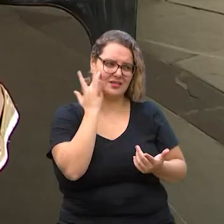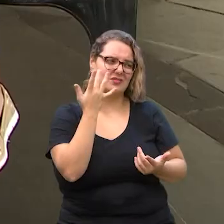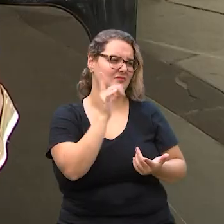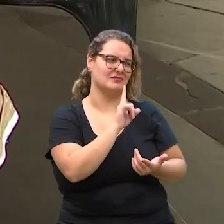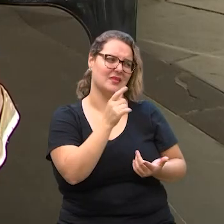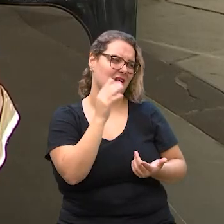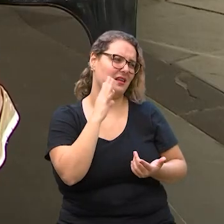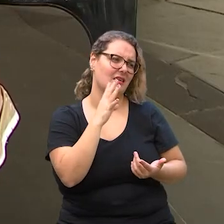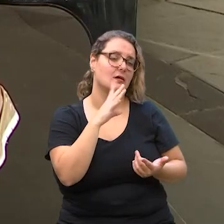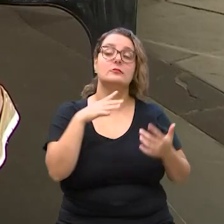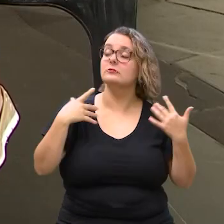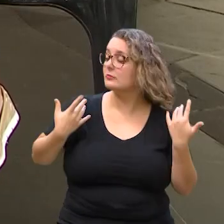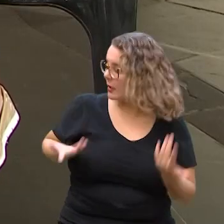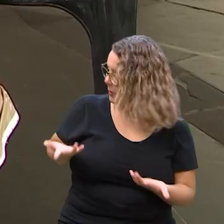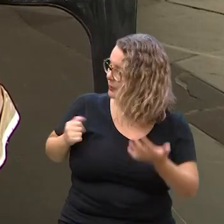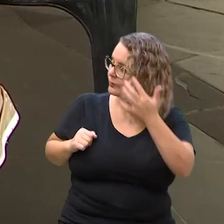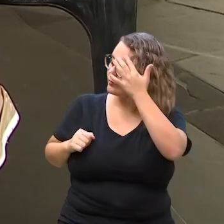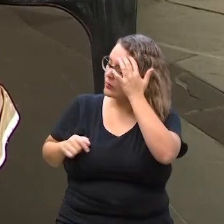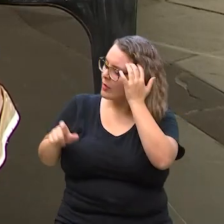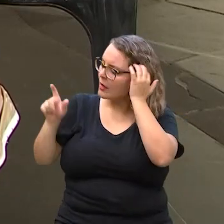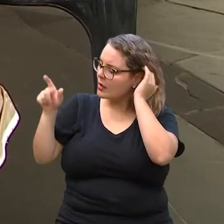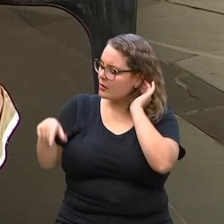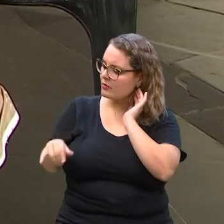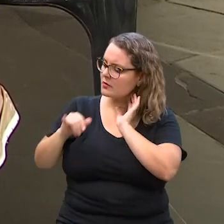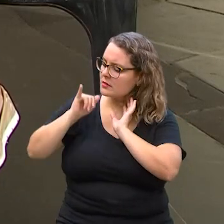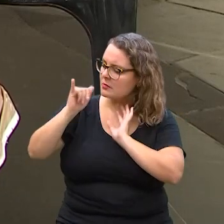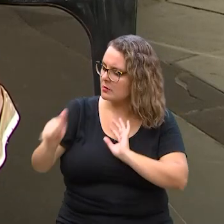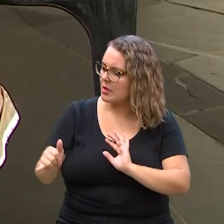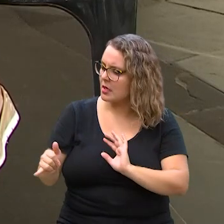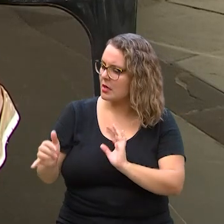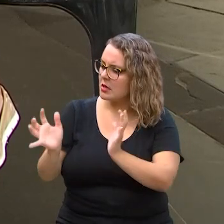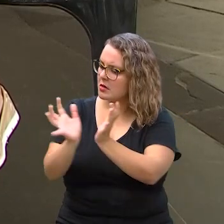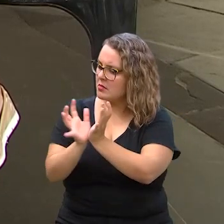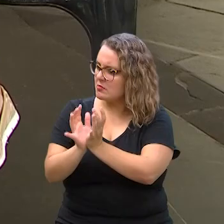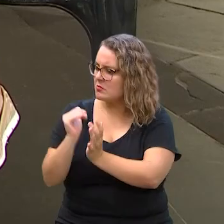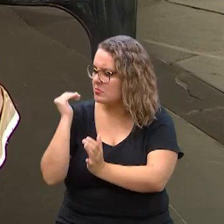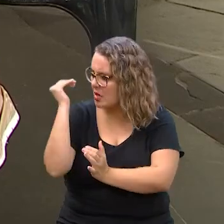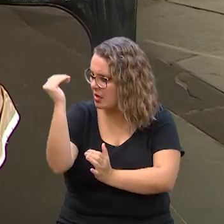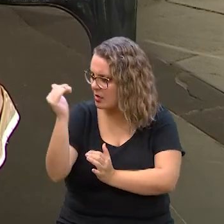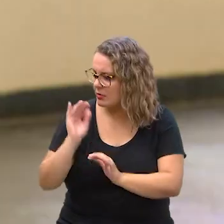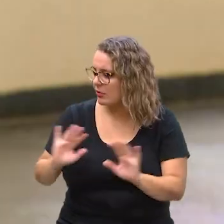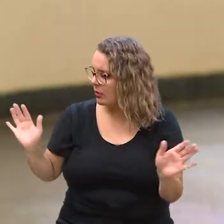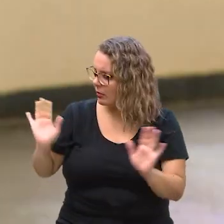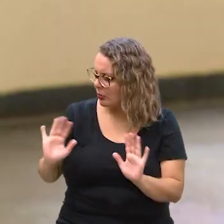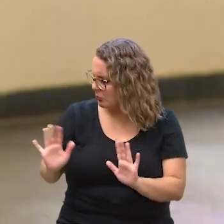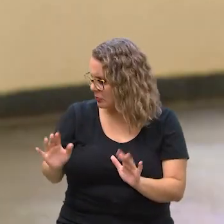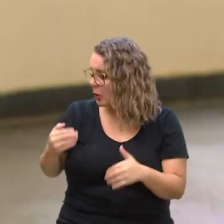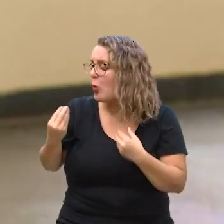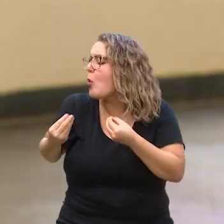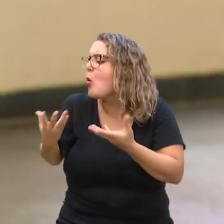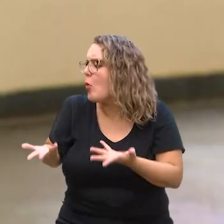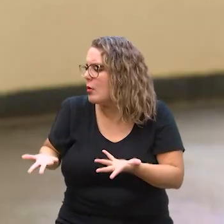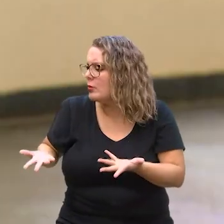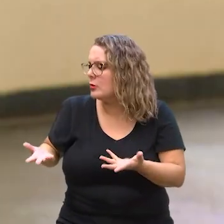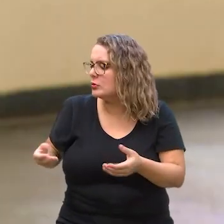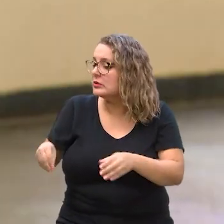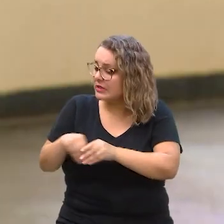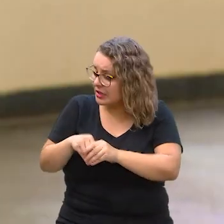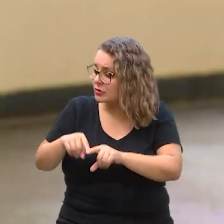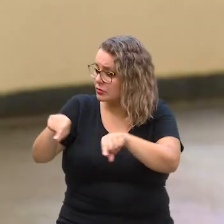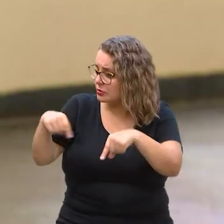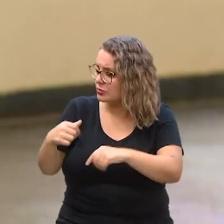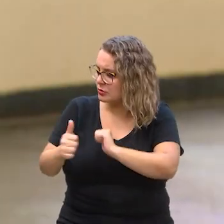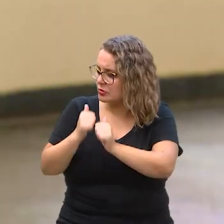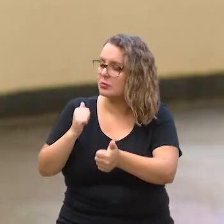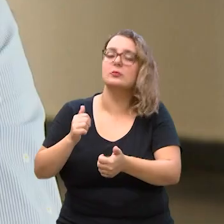assim, tão legal. E você passa o que você conversa com o atleta para o superior ou para o chefe dele? Como é que funciona isso